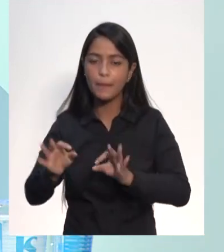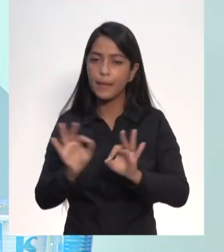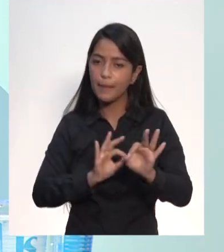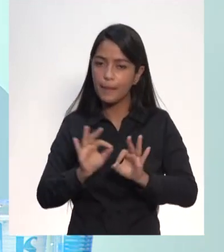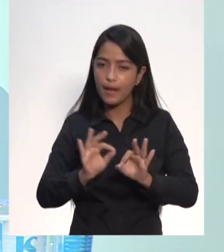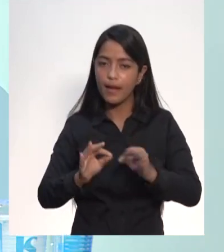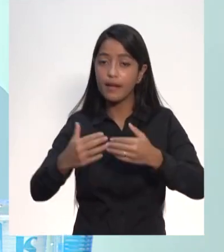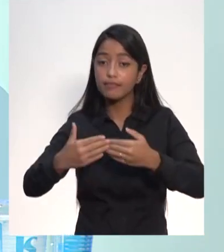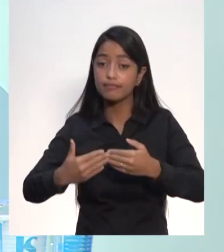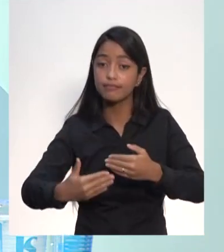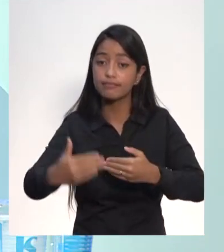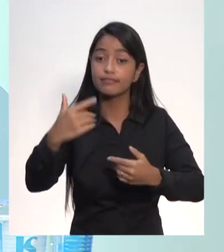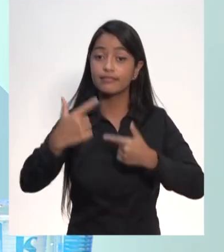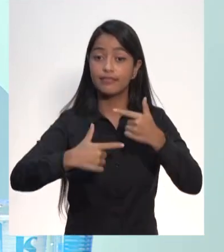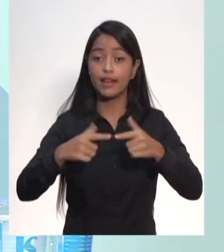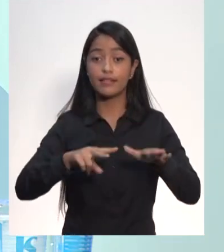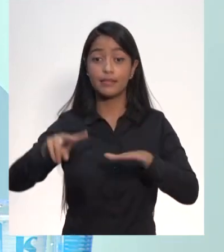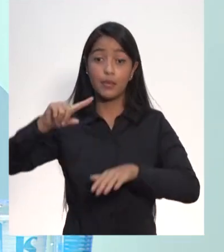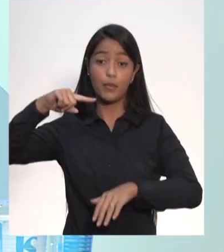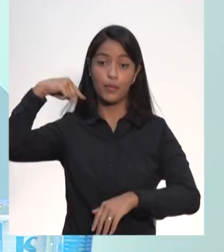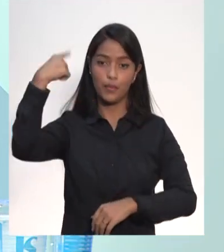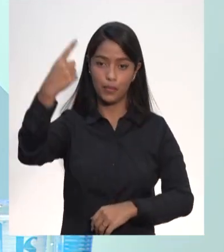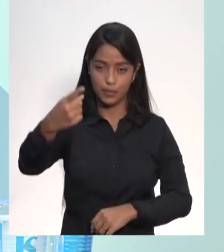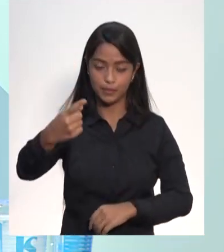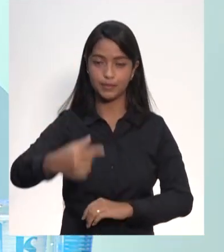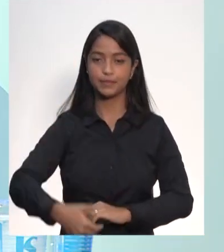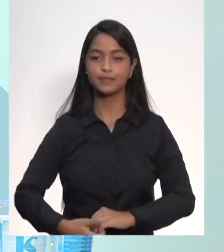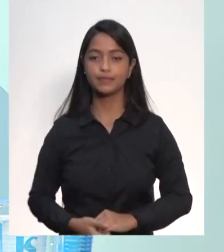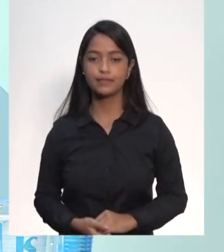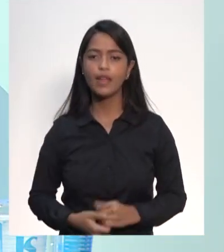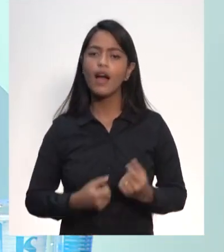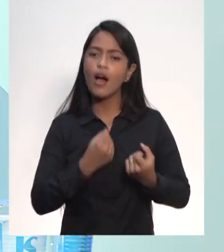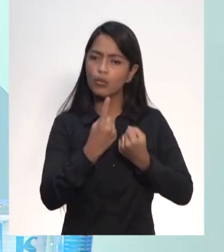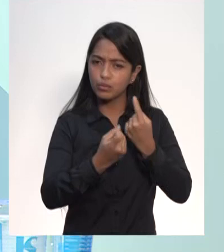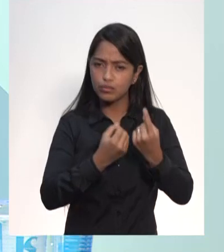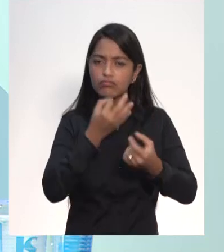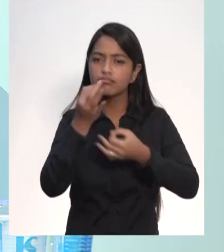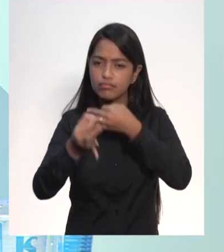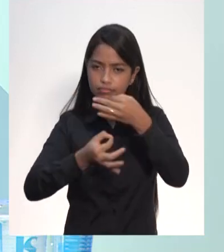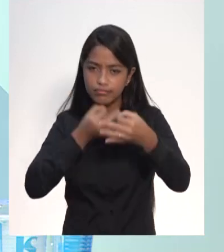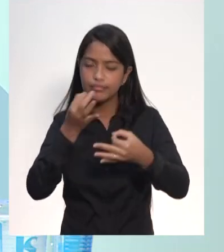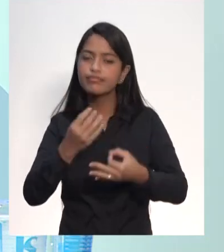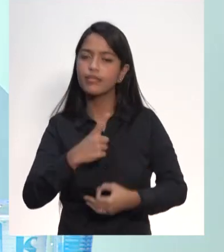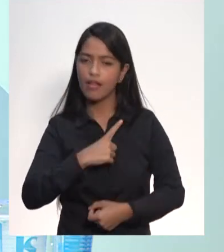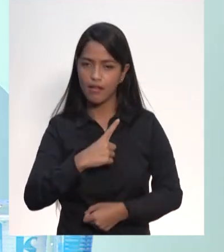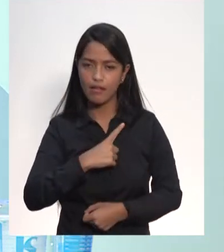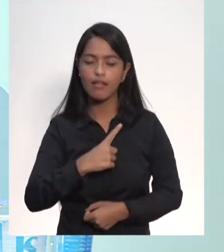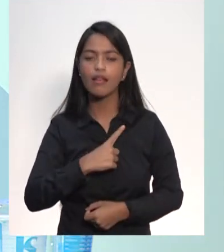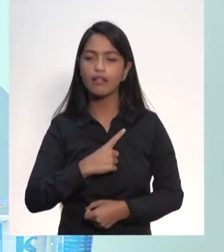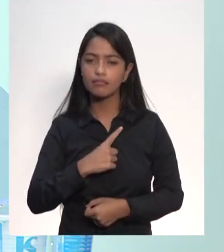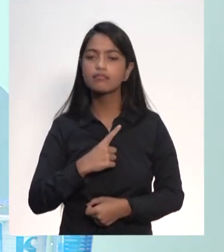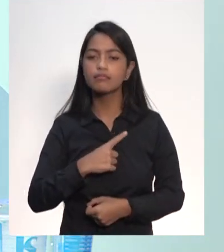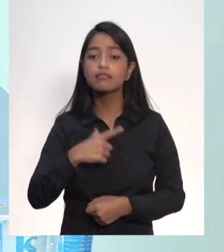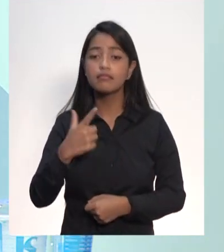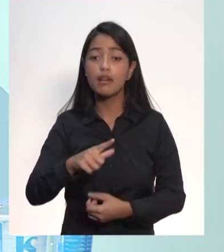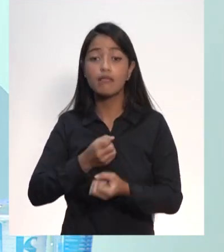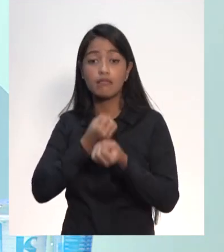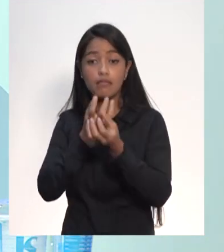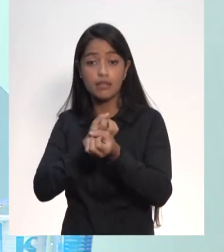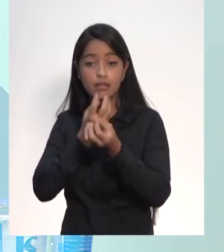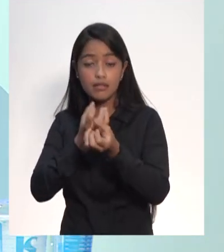trabalho a partir da semana que vem. Então, a gente tem algumas sugestões, a gente traz aqui algumas informações que